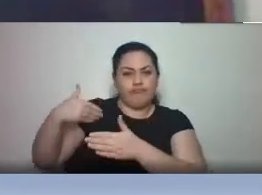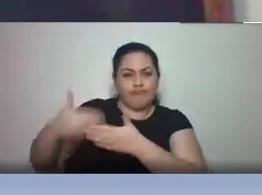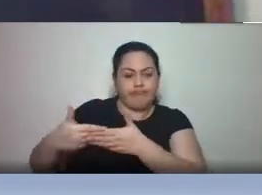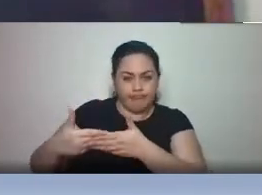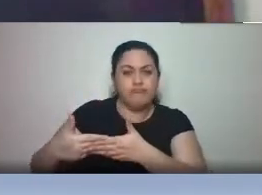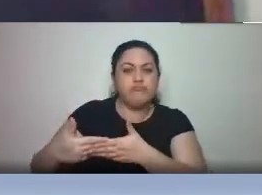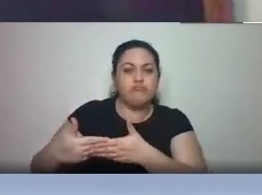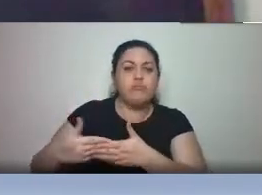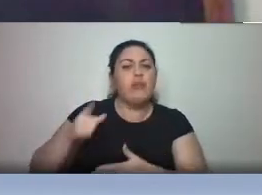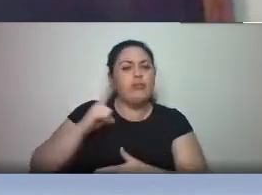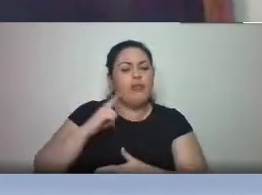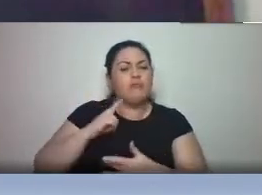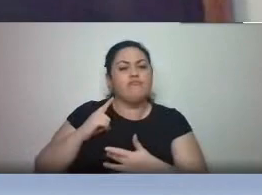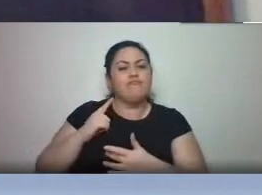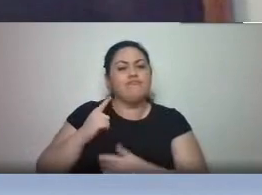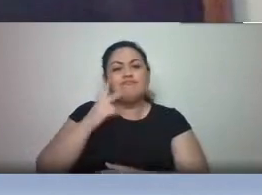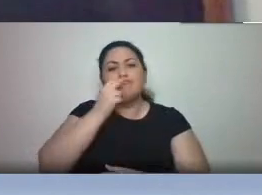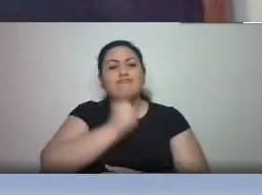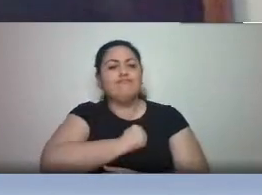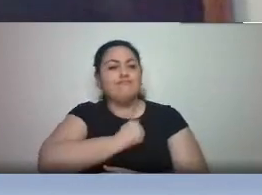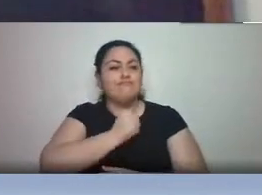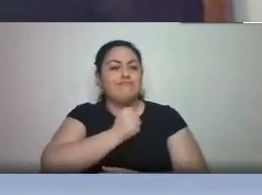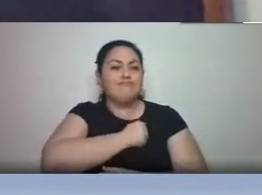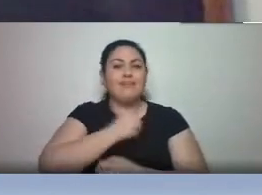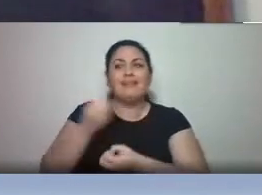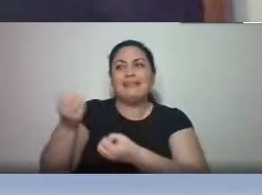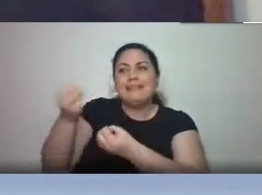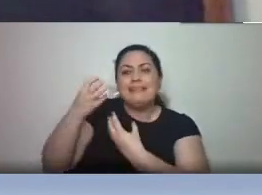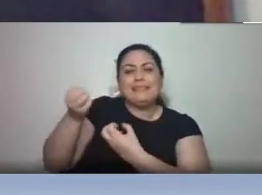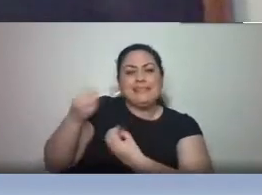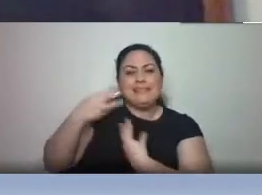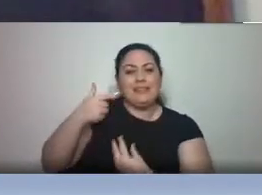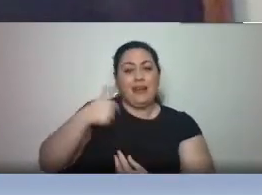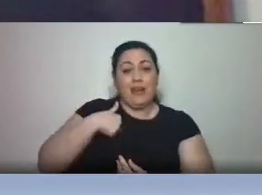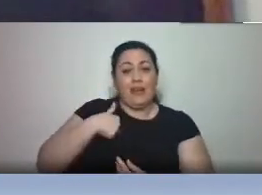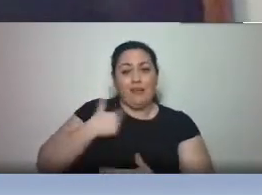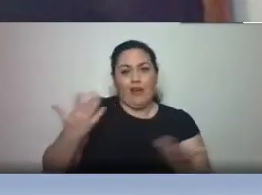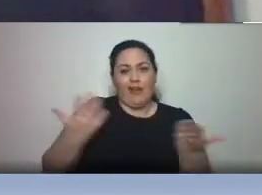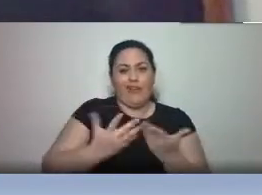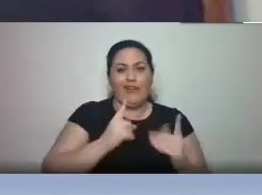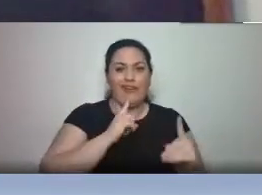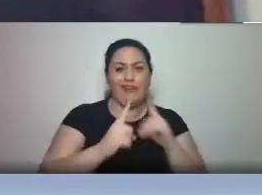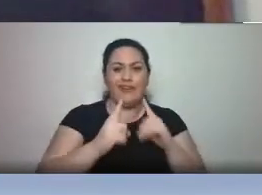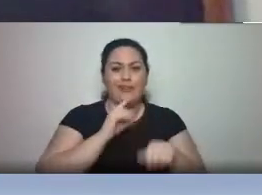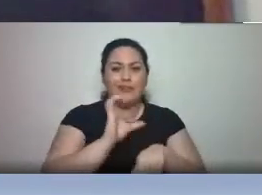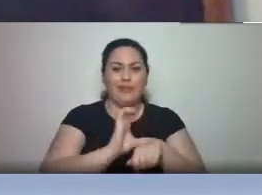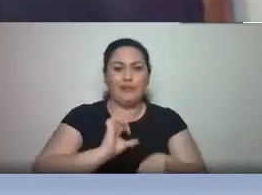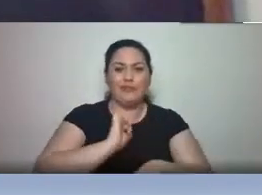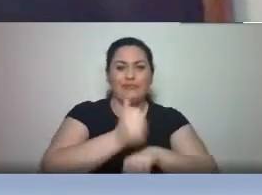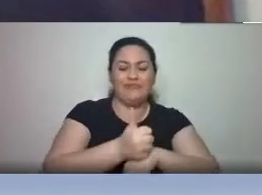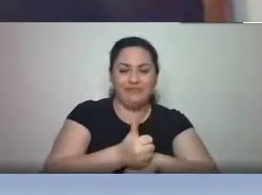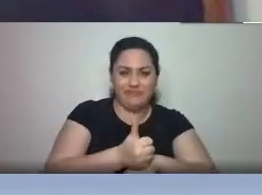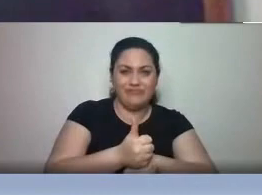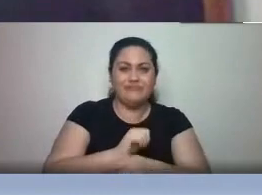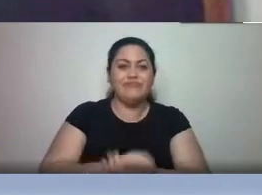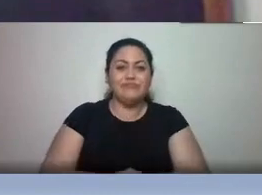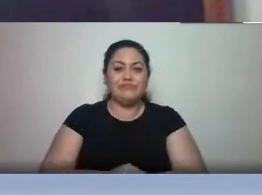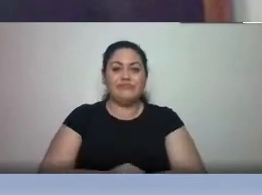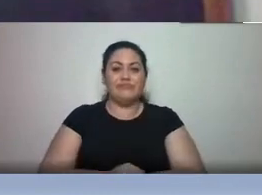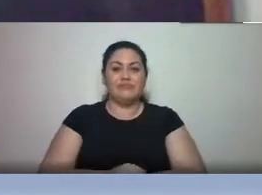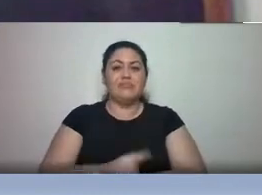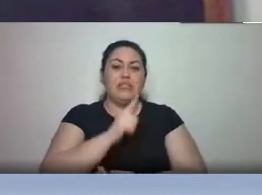a generosidade, tem me ensinado o ofício de ser coordenadora de curso. Não fosse o calendário